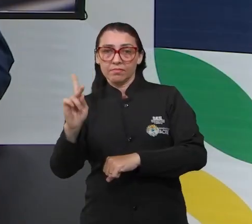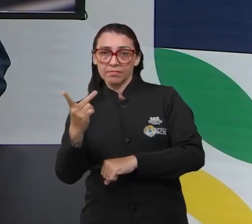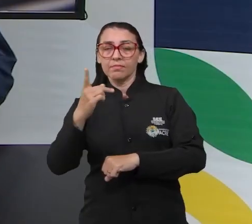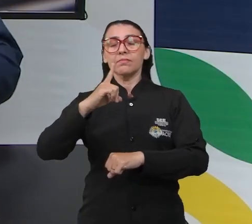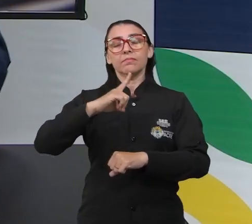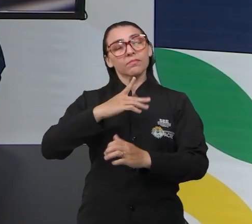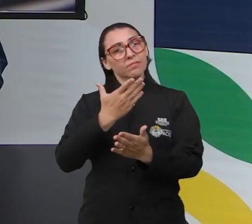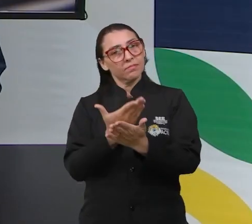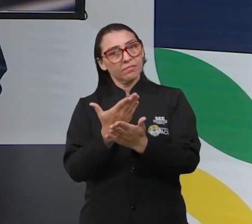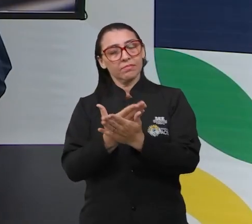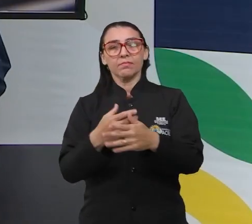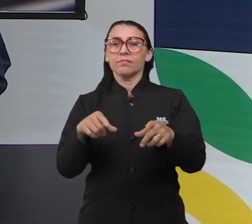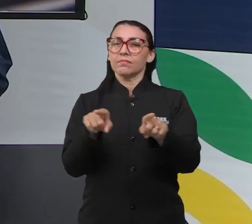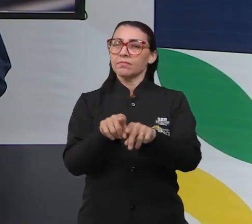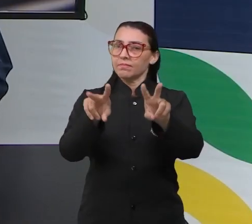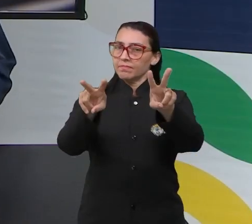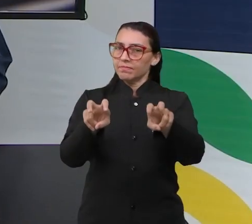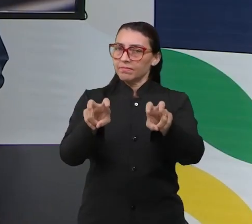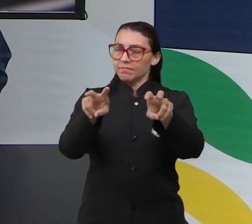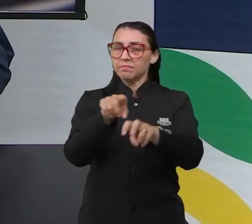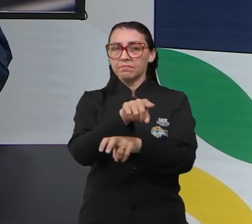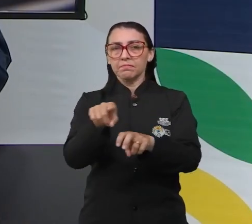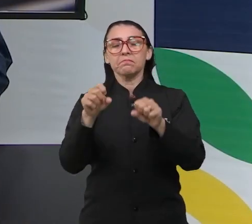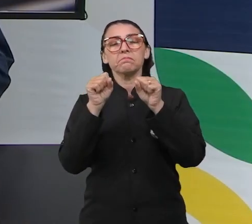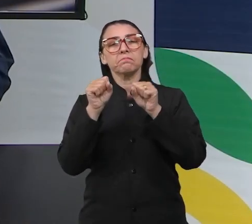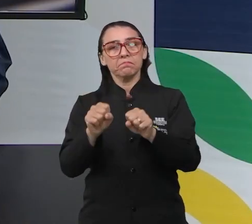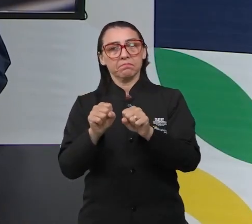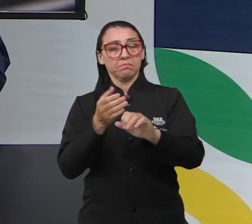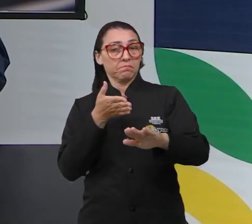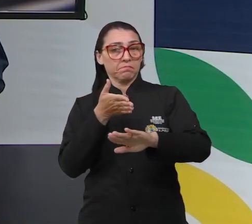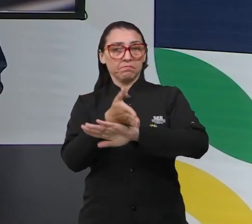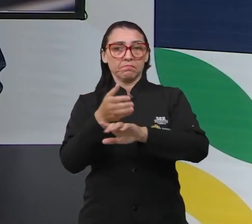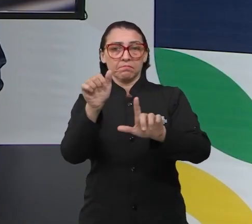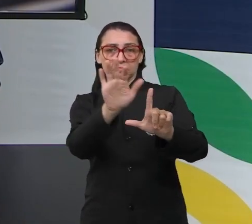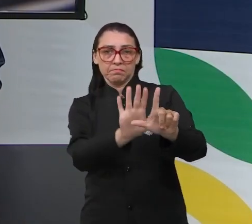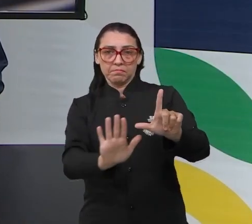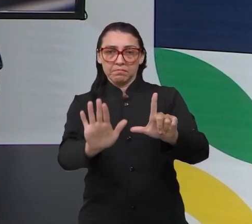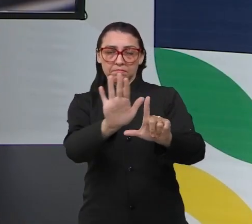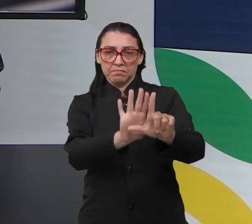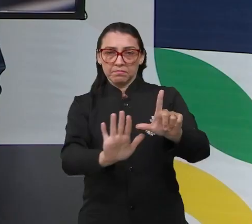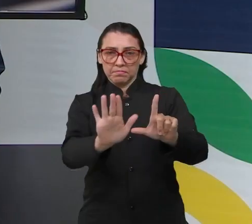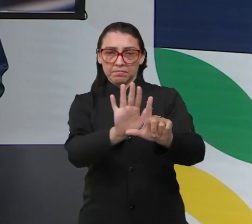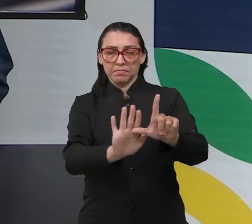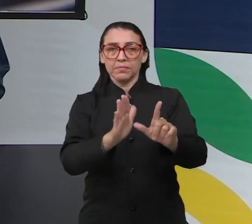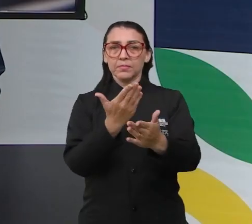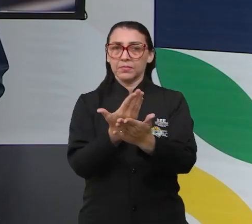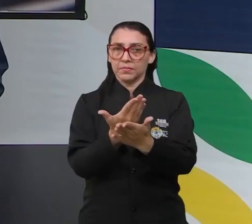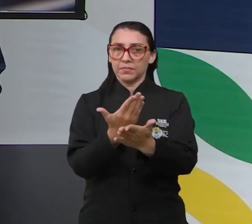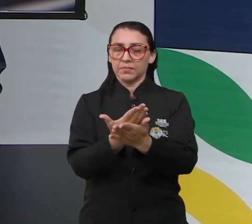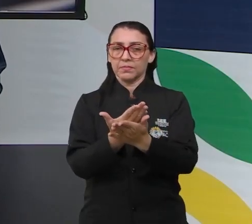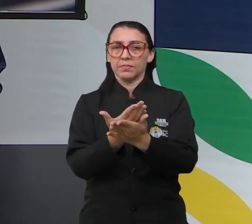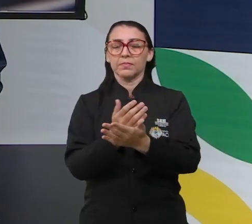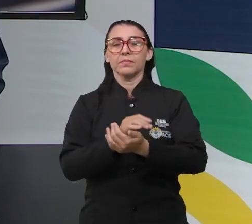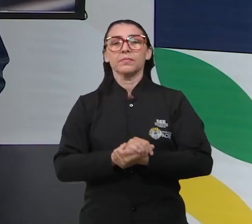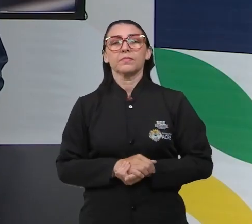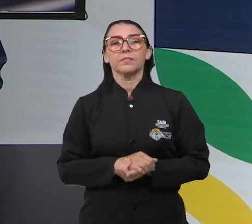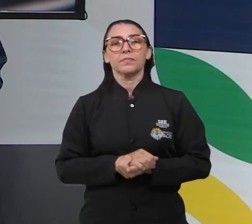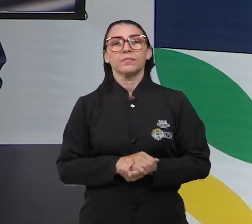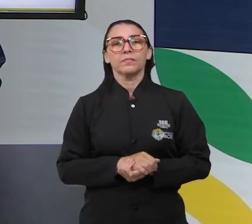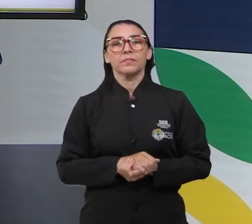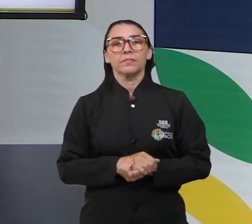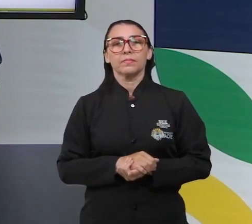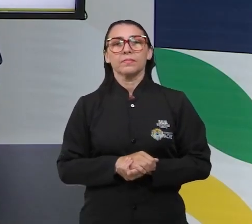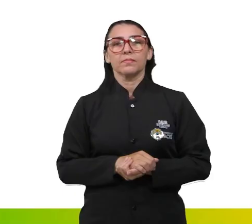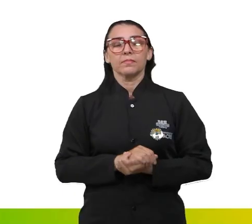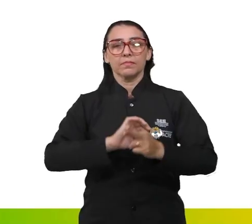temos aulas sobre esses assuntos. Vocês podem estar, inclusive, acessando as nossas aulas através da plataforma.